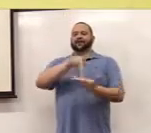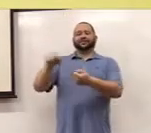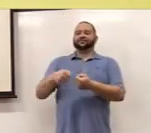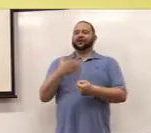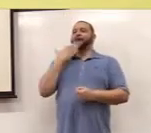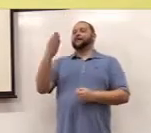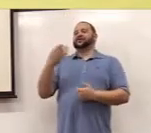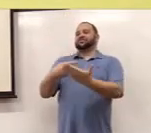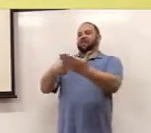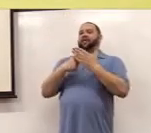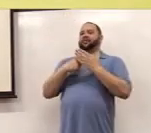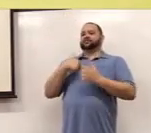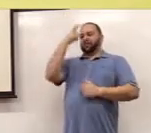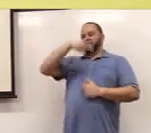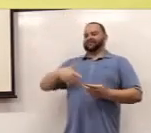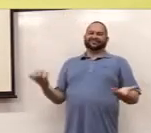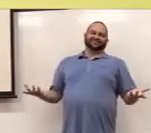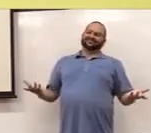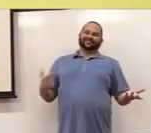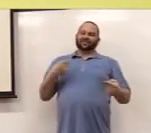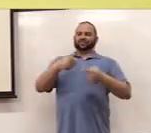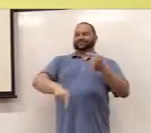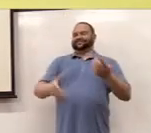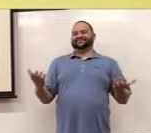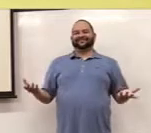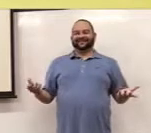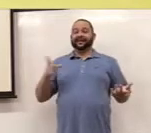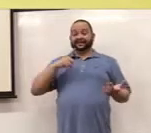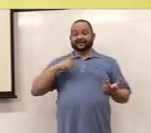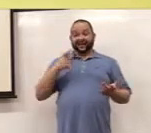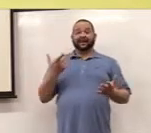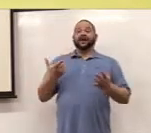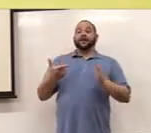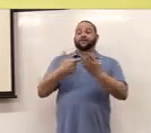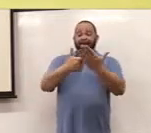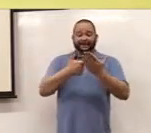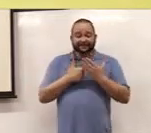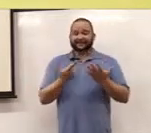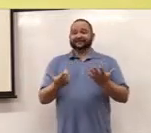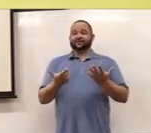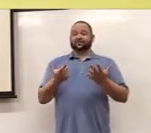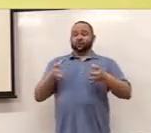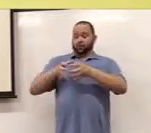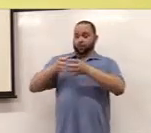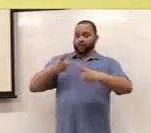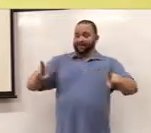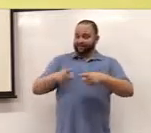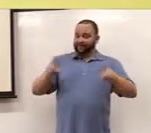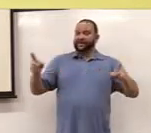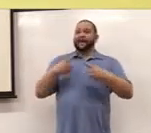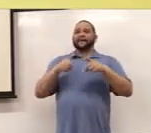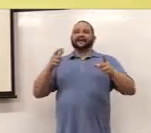exigindo que essa música seja tocada para ele. Né? Então a gente tem uma interpretação magnífica da orquestra, mas é um grito